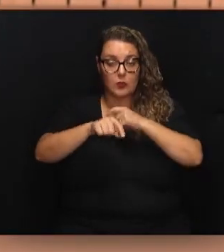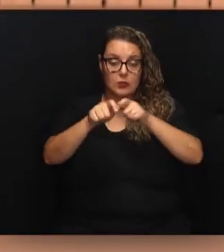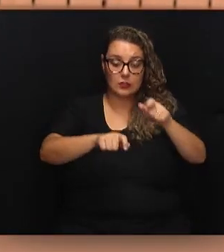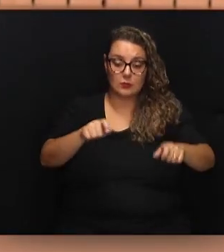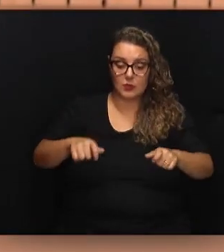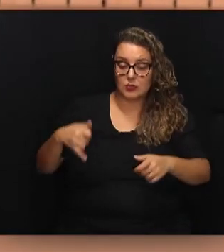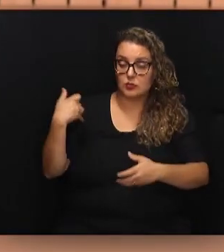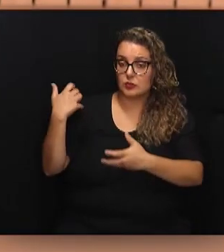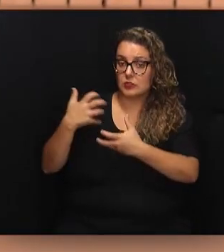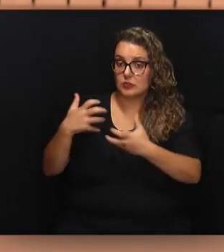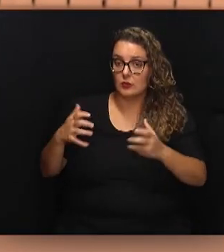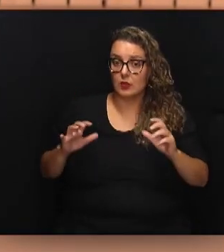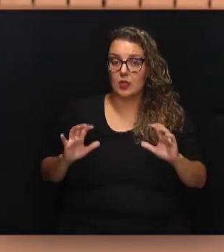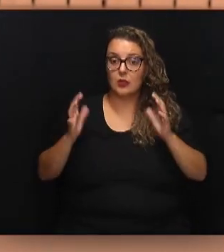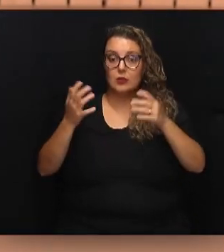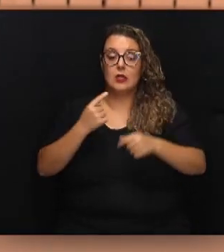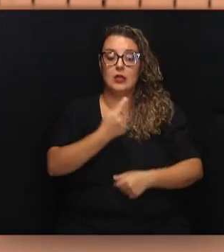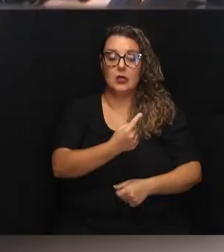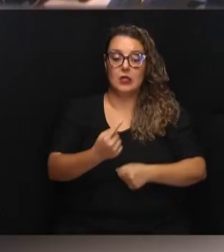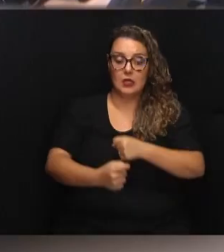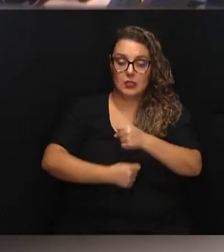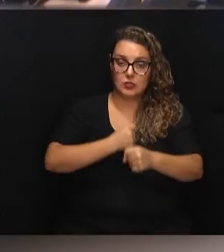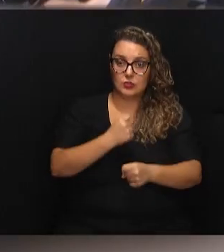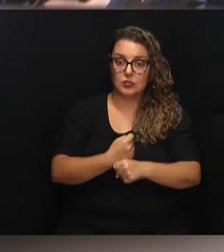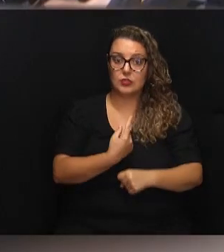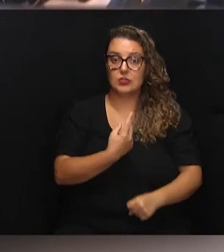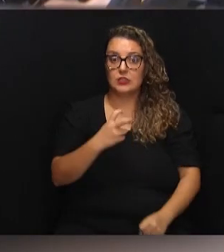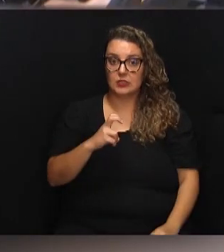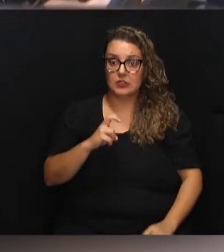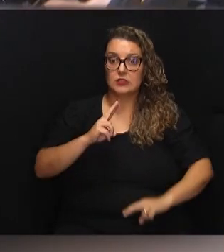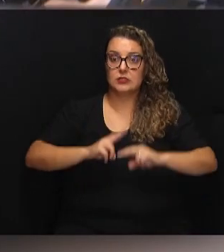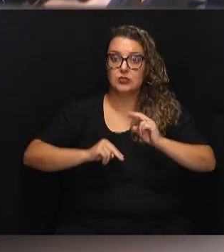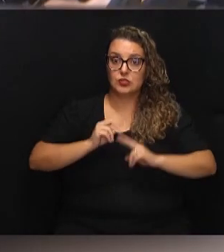Idosa, celebrado anualmente em 15 de junho,